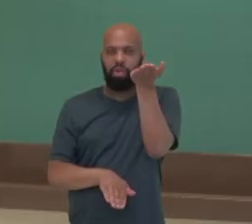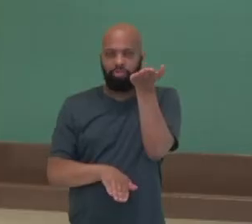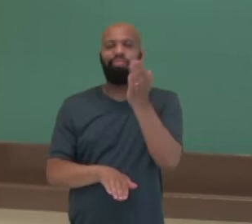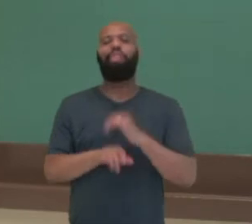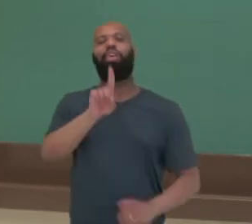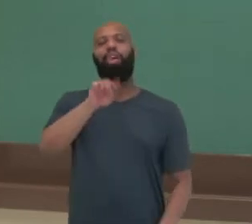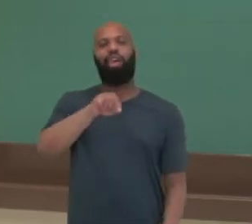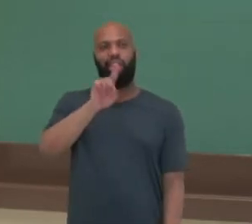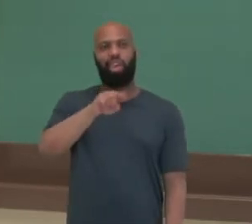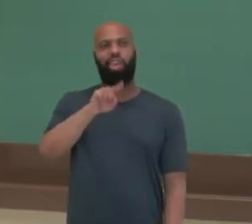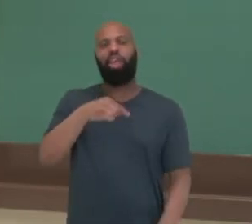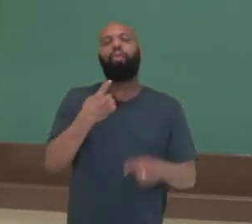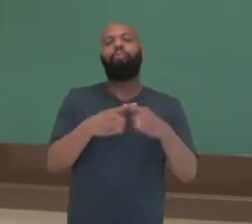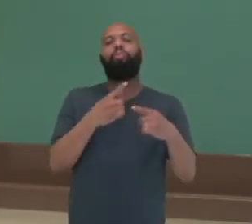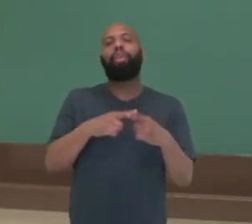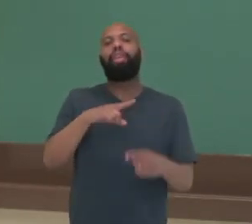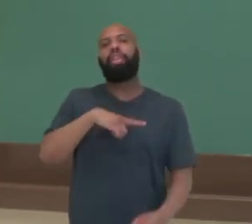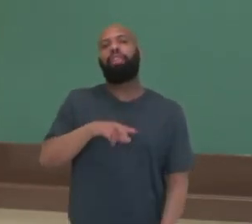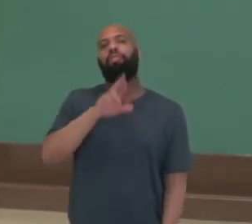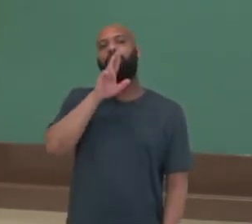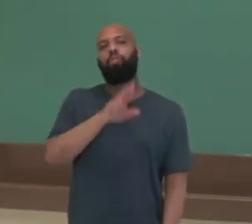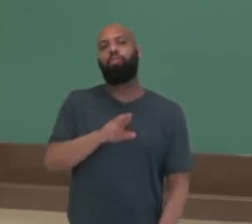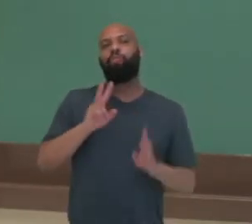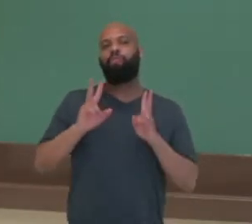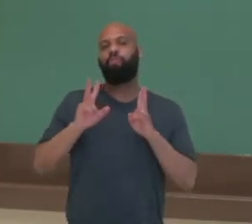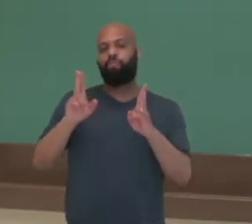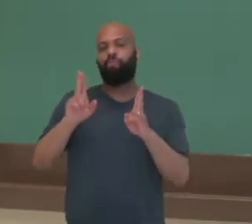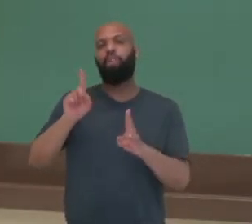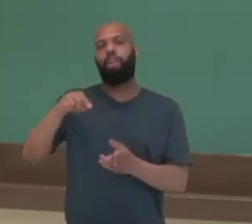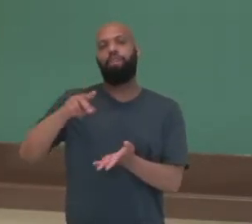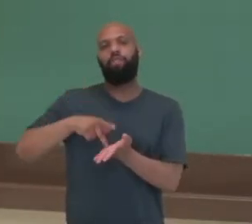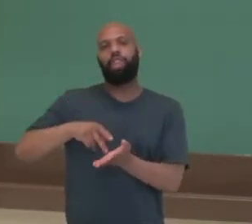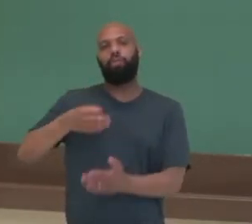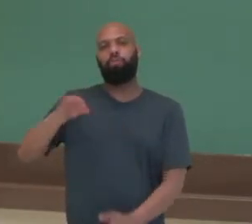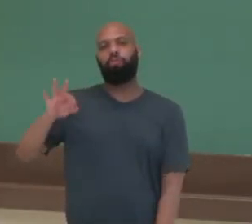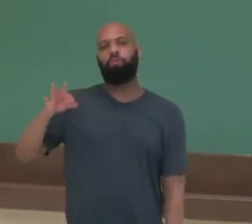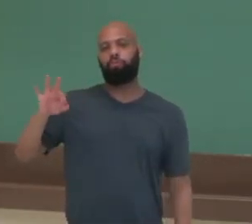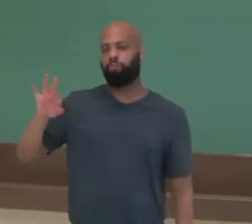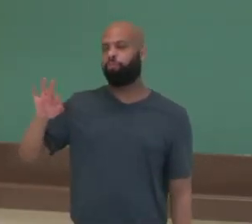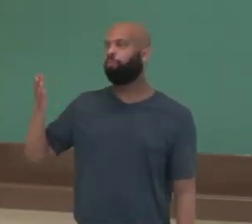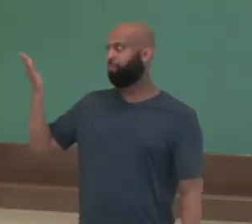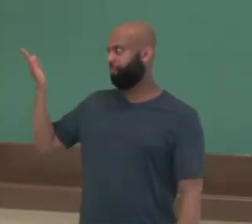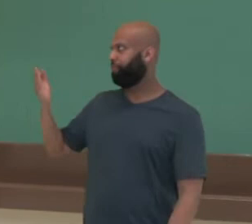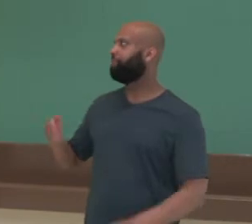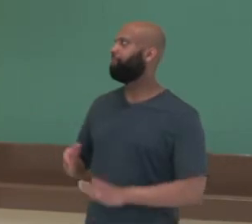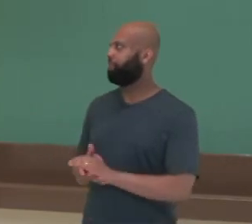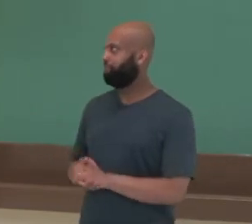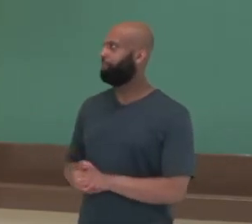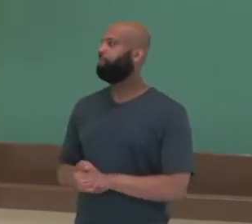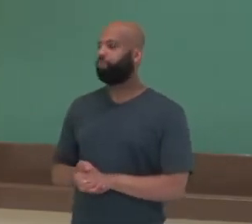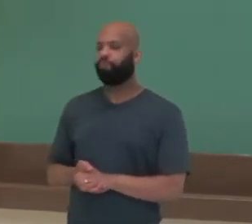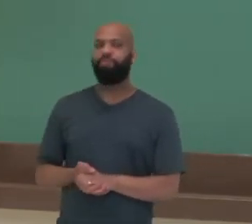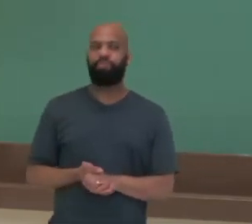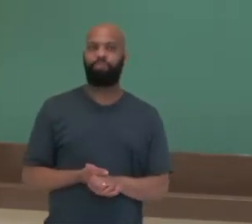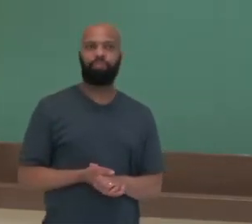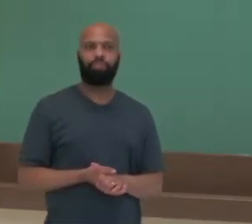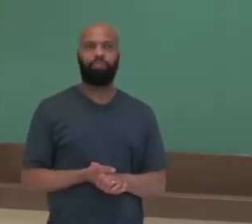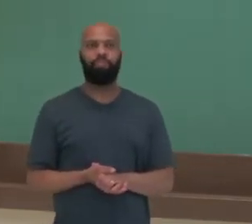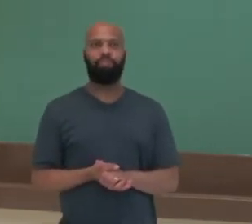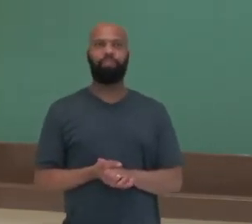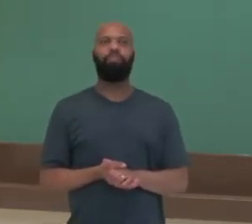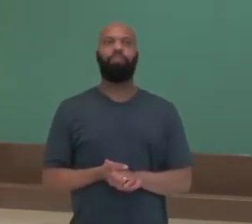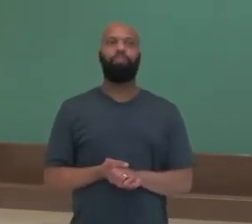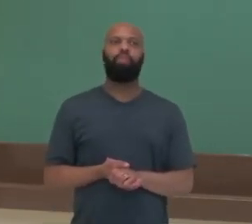inversamente proporcionais aos valores 50, 175 e 10, ok?